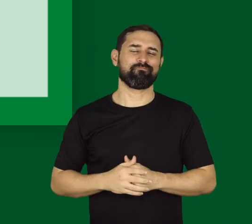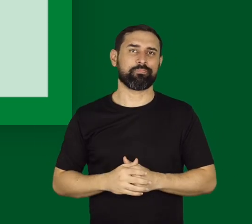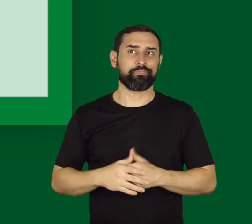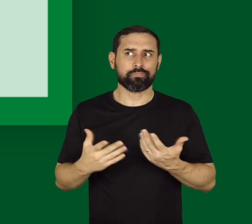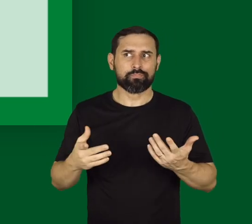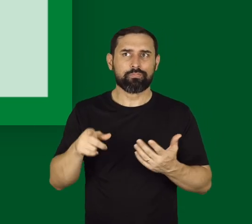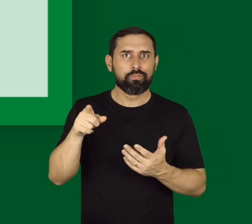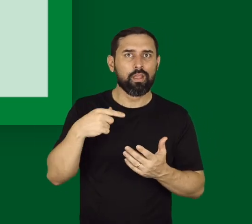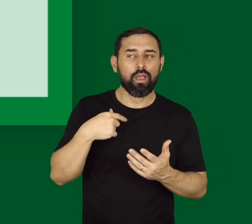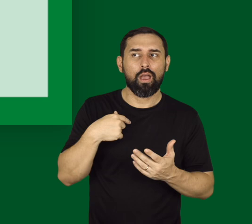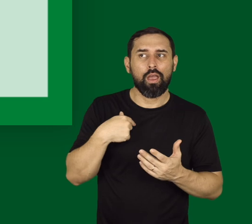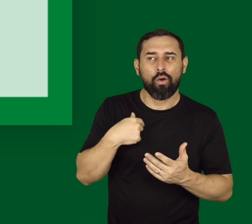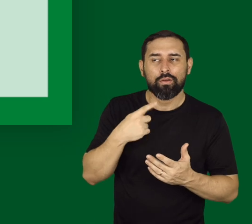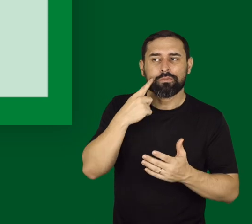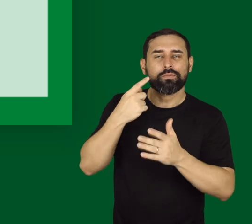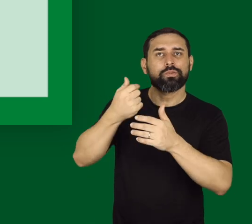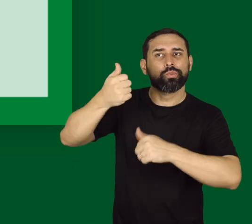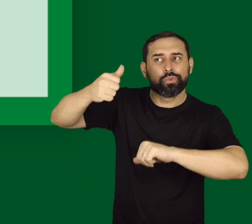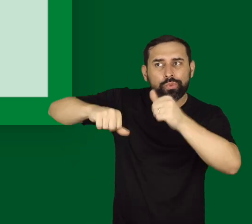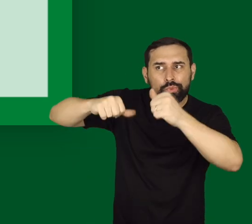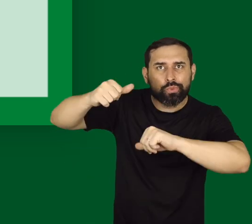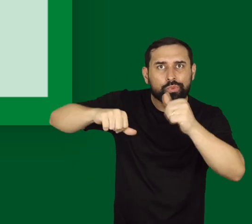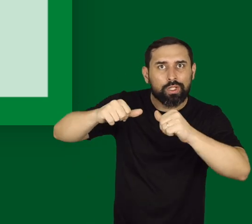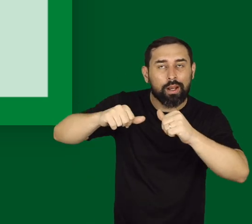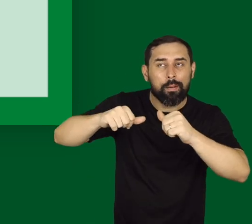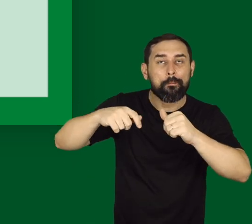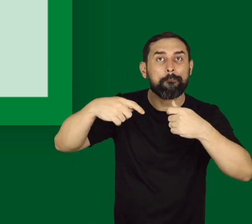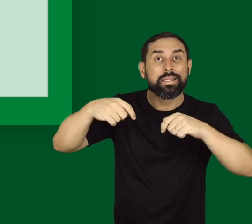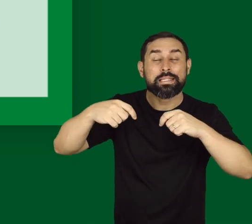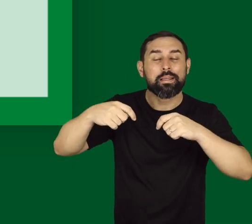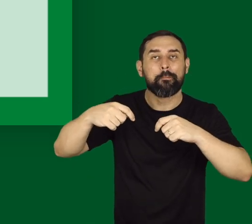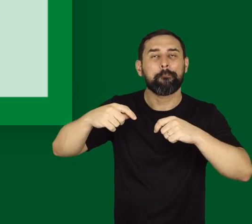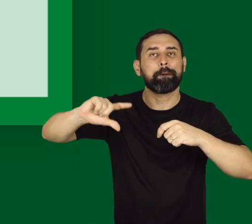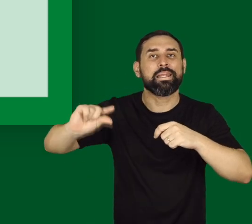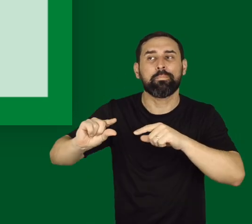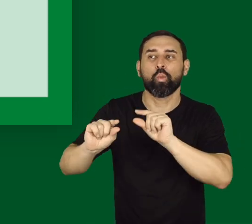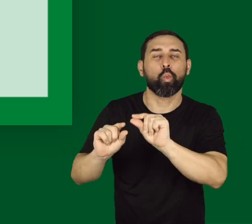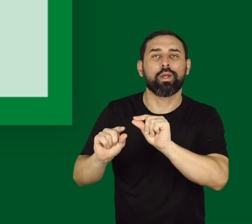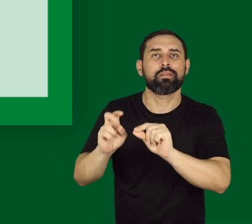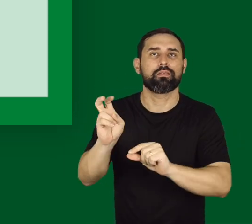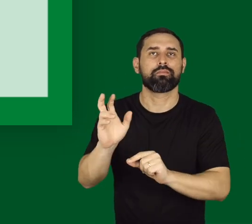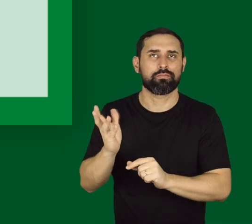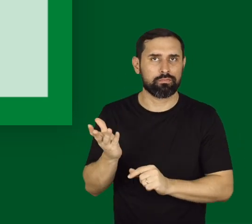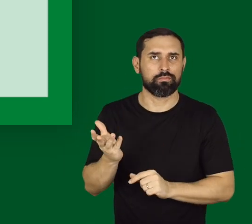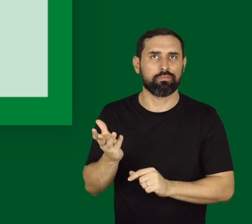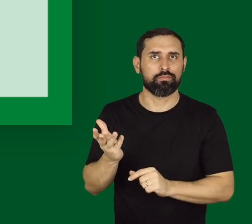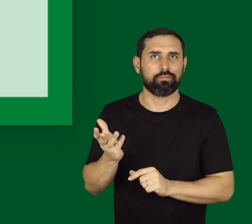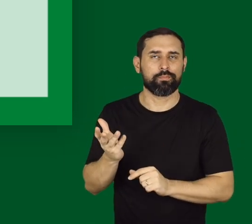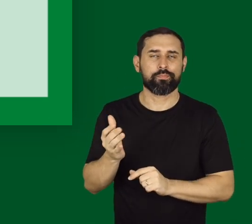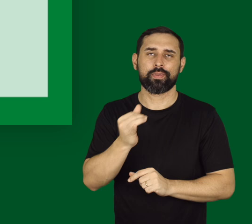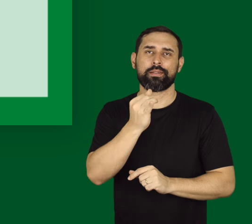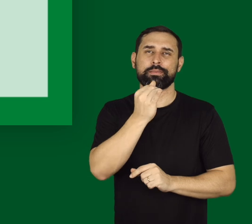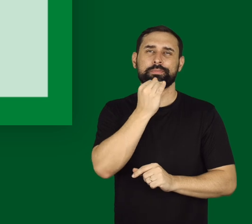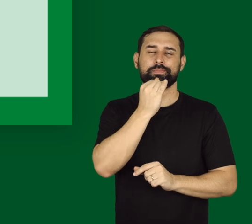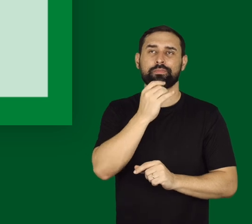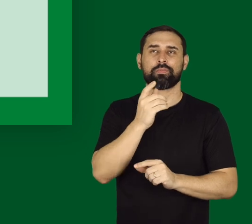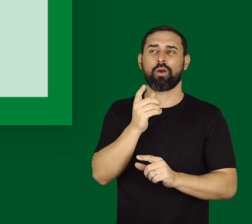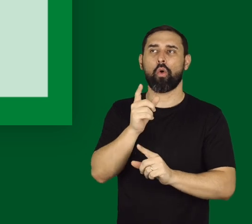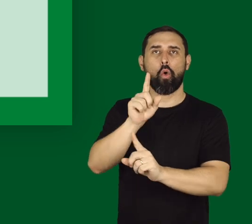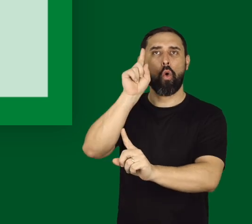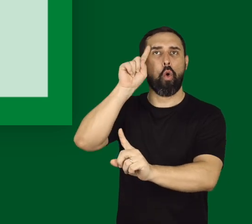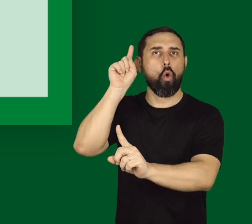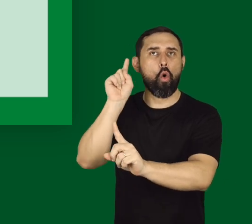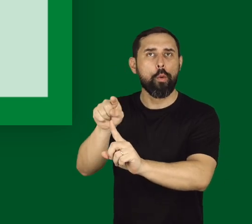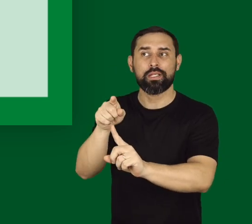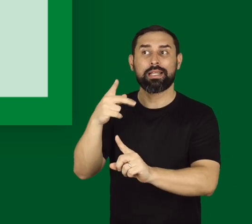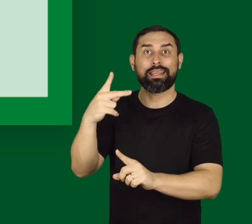sistólica esteja pelo menos em 90. É muito importante vocês saberem que isso é o percentil 5. Então, isso aí é o mínimo que